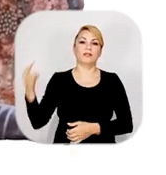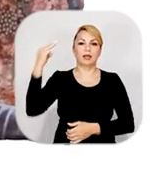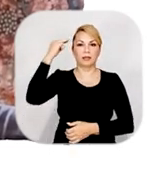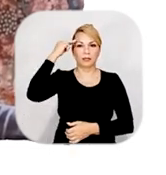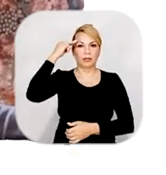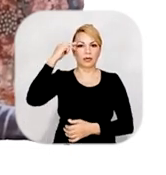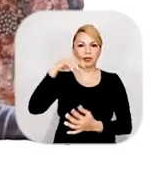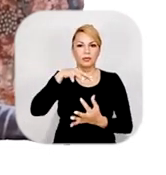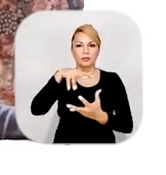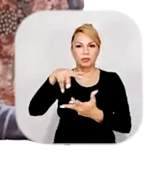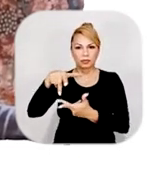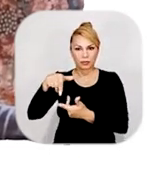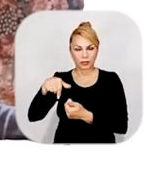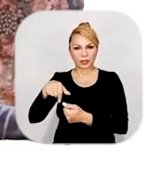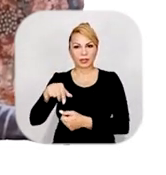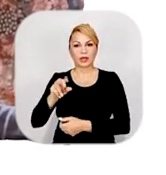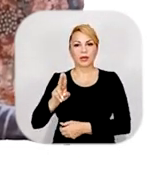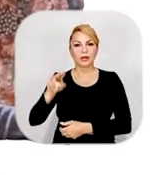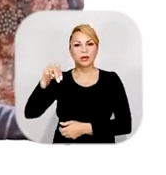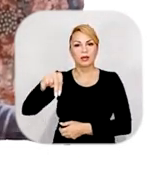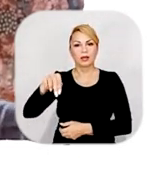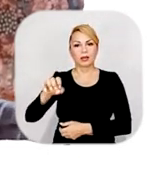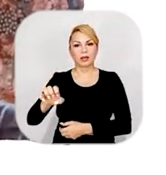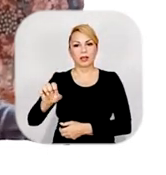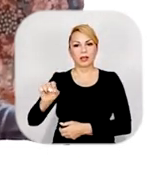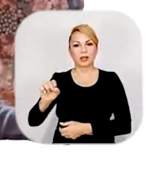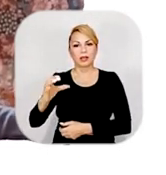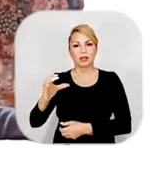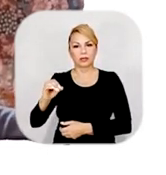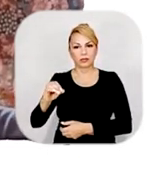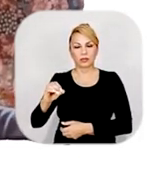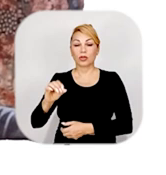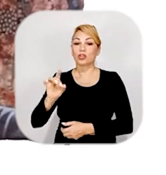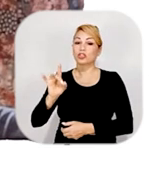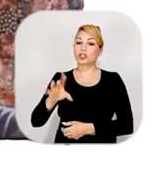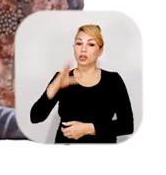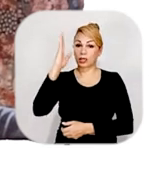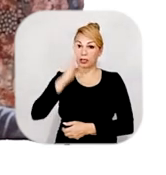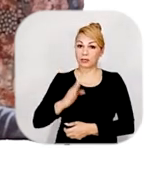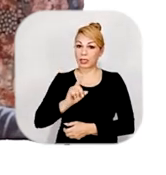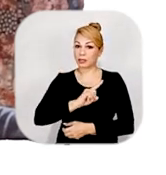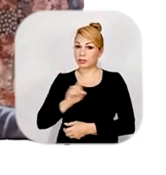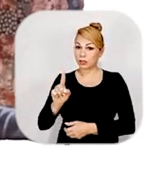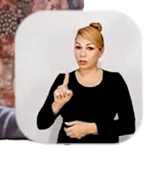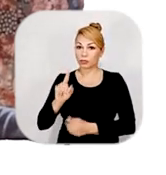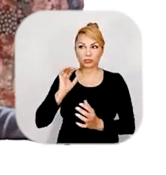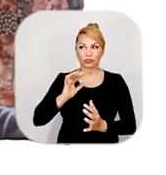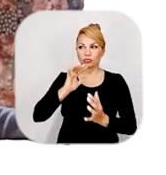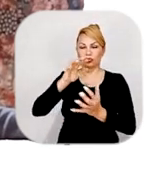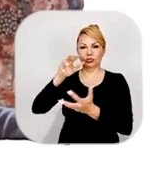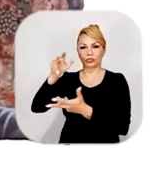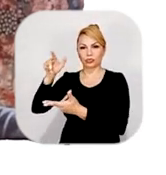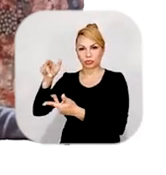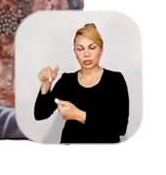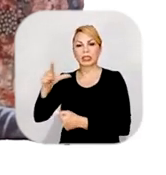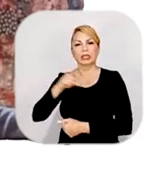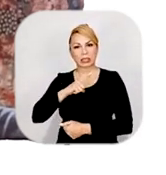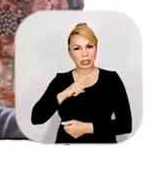um reconhecimento não só aqui do Brasil, mas assim, um reconhecimento internacional de que elas têm um valor,